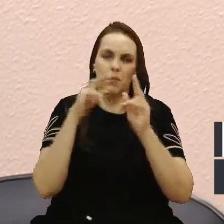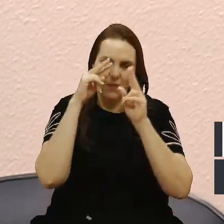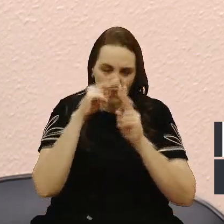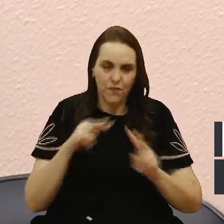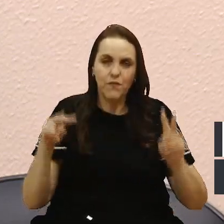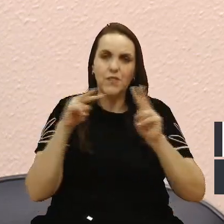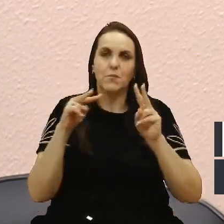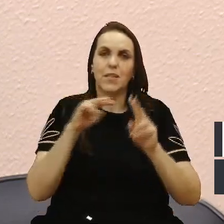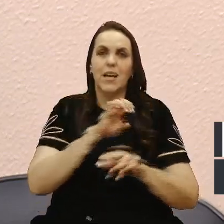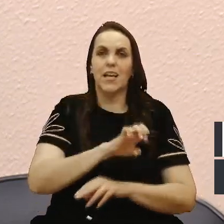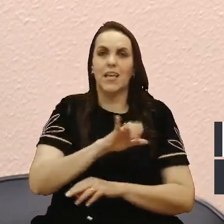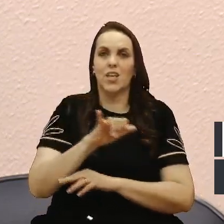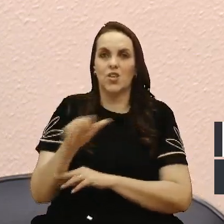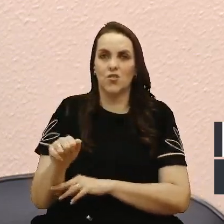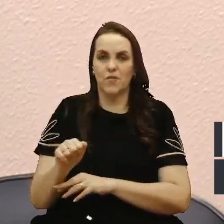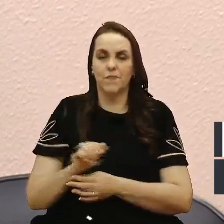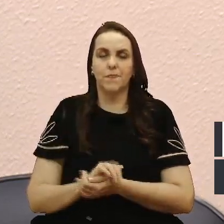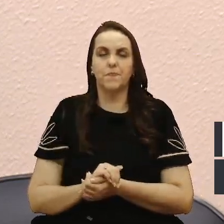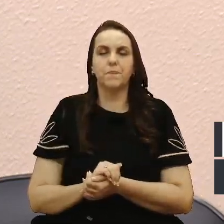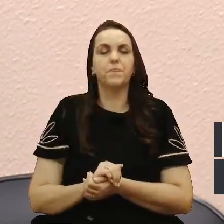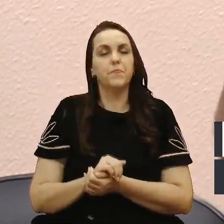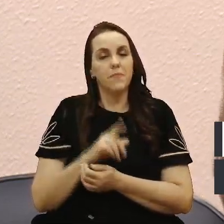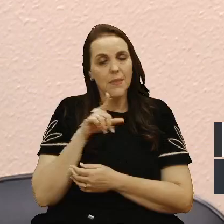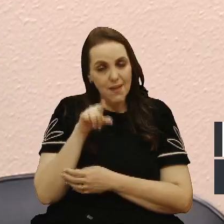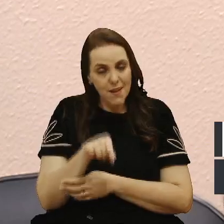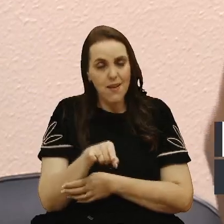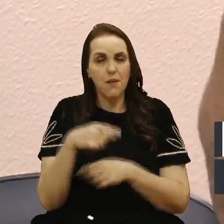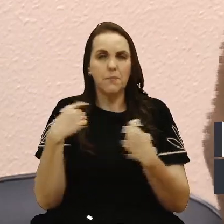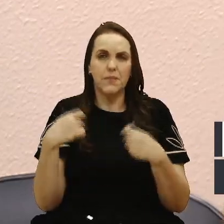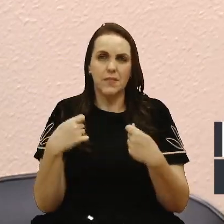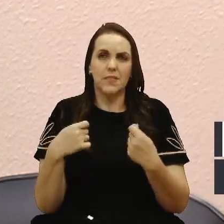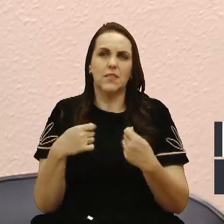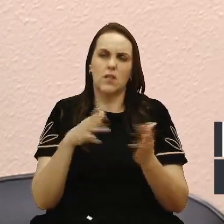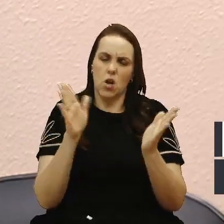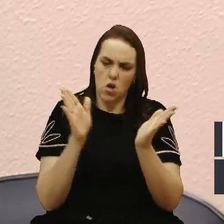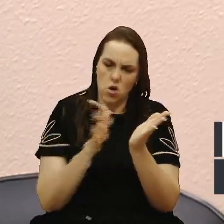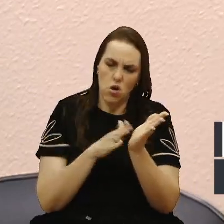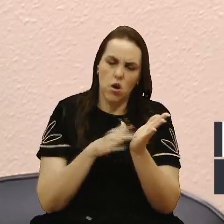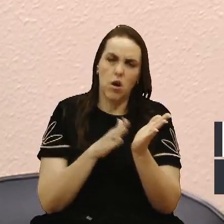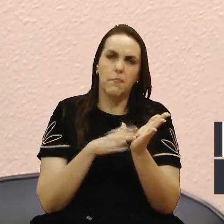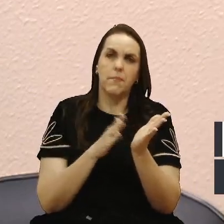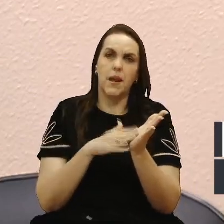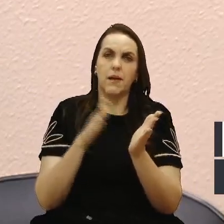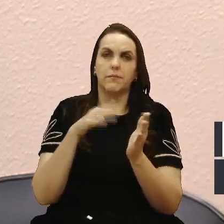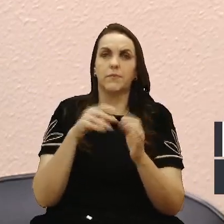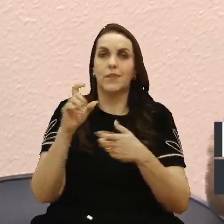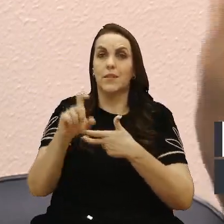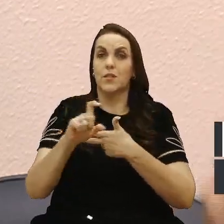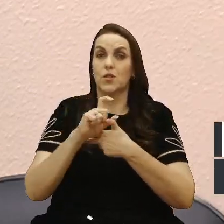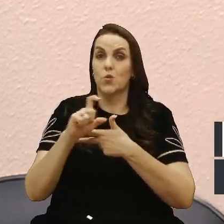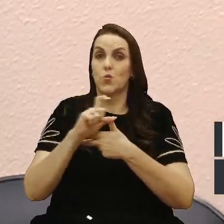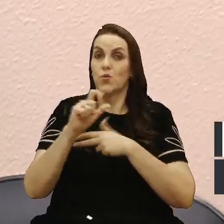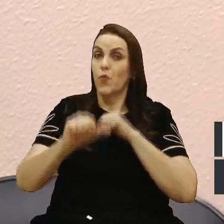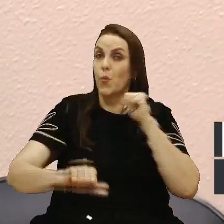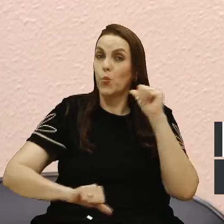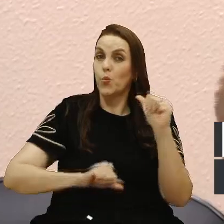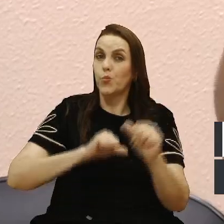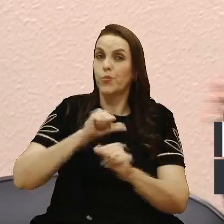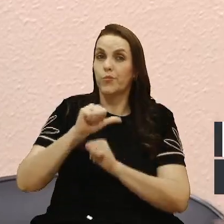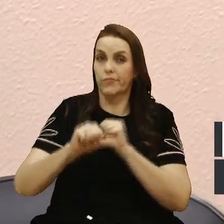de jovens e adultos e que com ele nós possamos cobrar do Poder Executivo